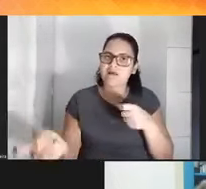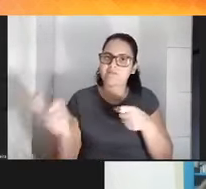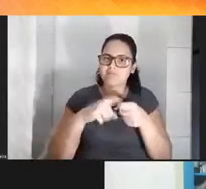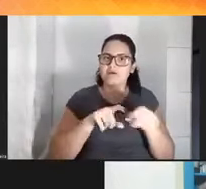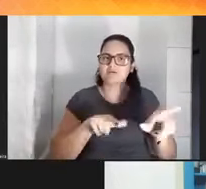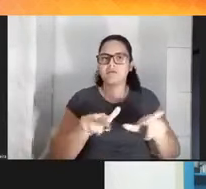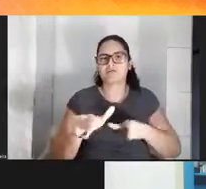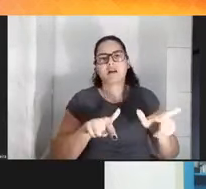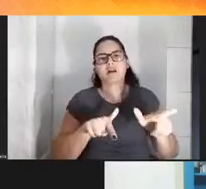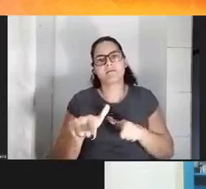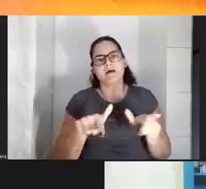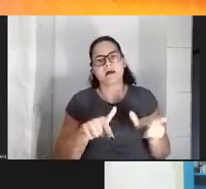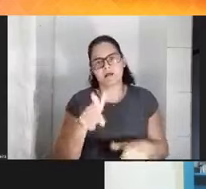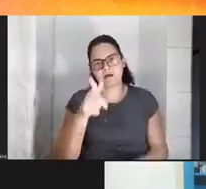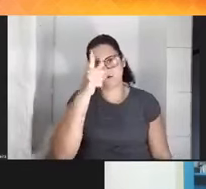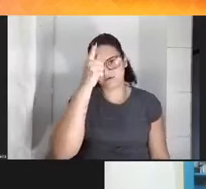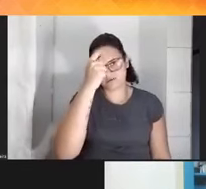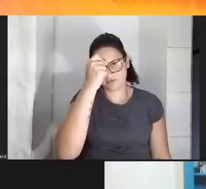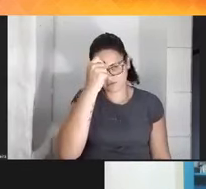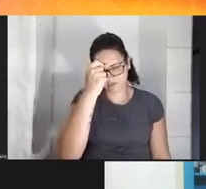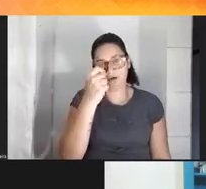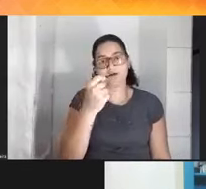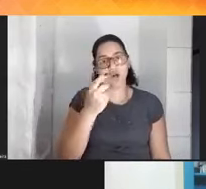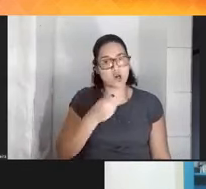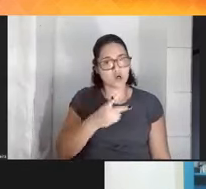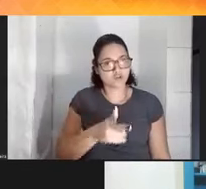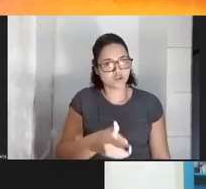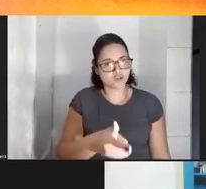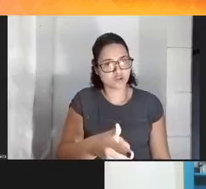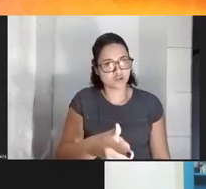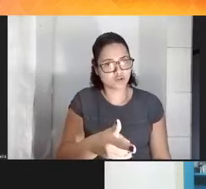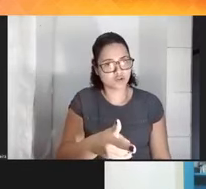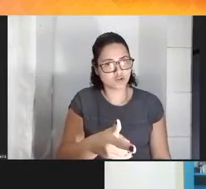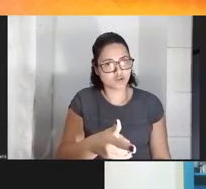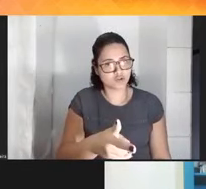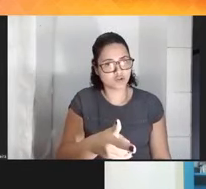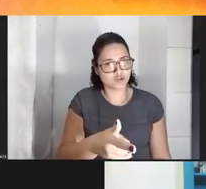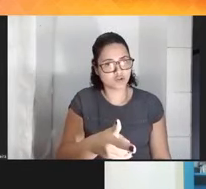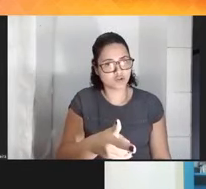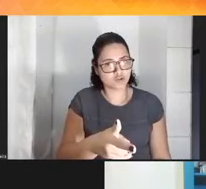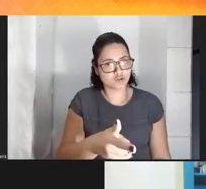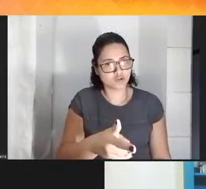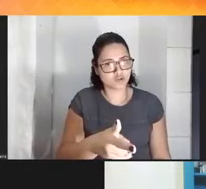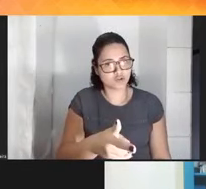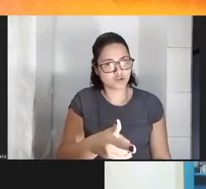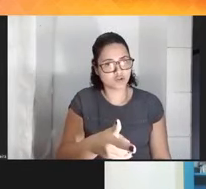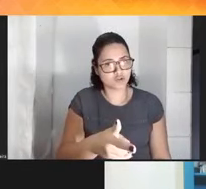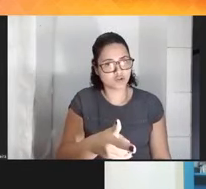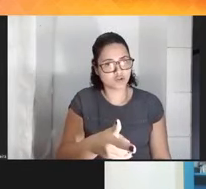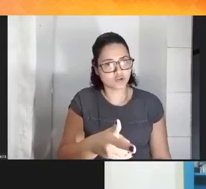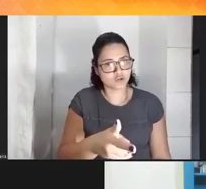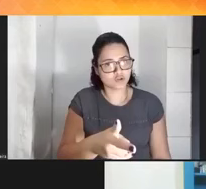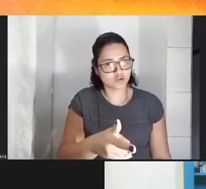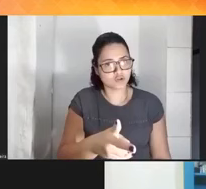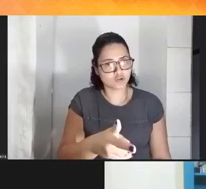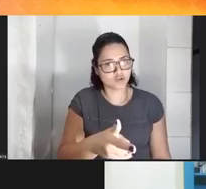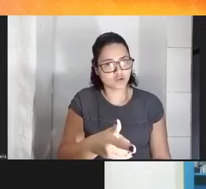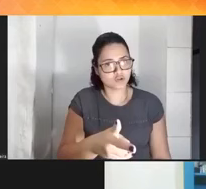a segurança de que nós vamos continuar com vida. Né? E eu quero já, para finalizar,